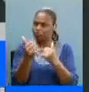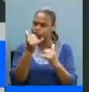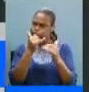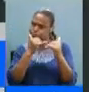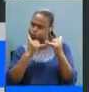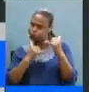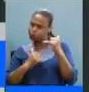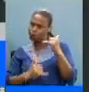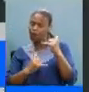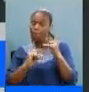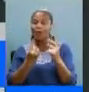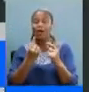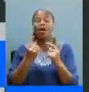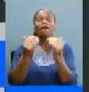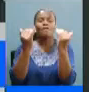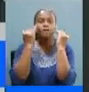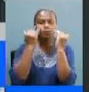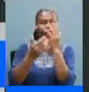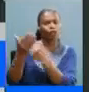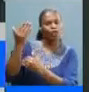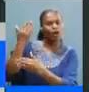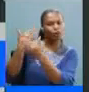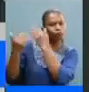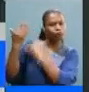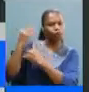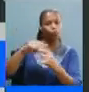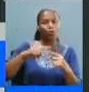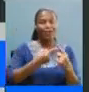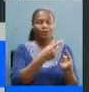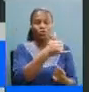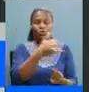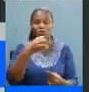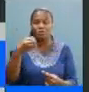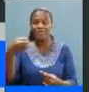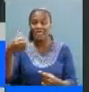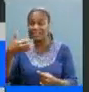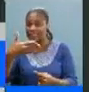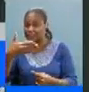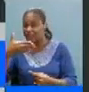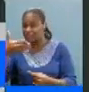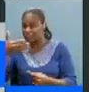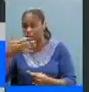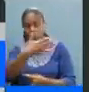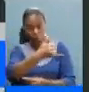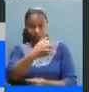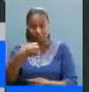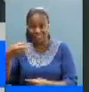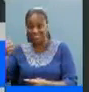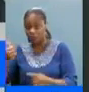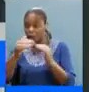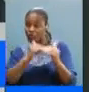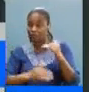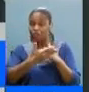para dados anteriores ao ano de 2005, com uma diminuição de 18,5, com